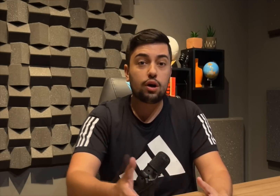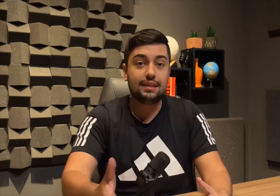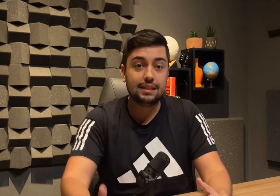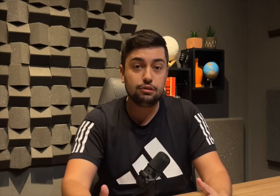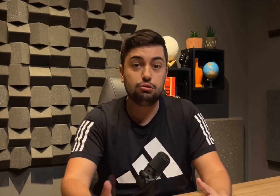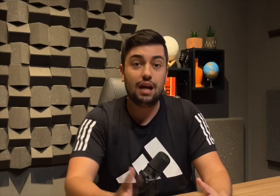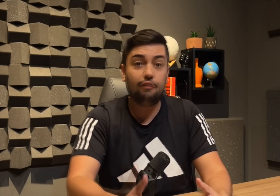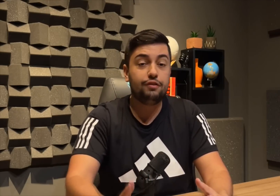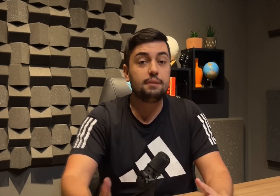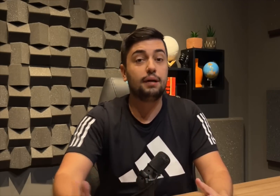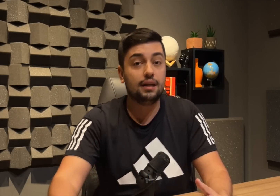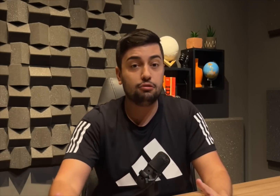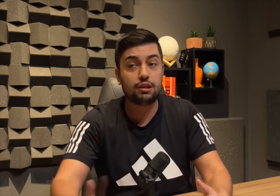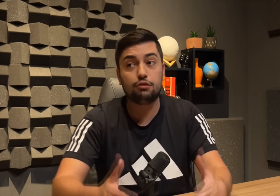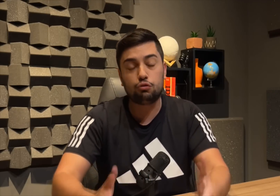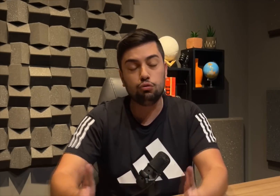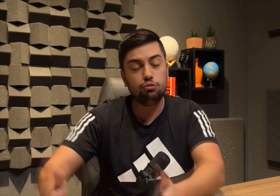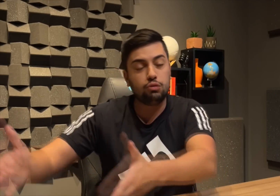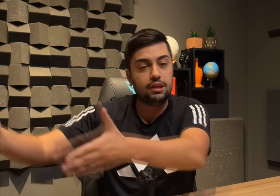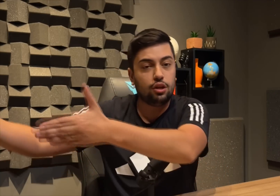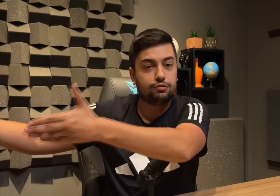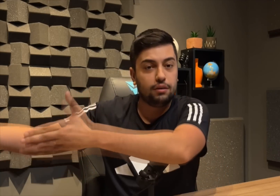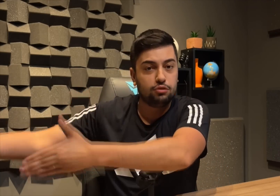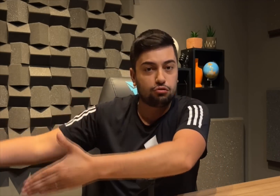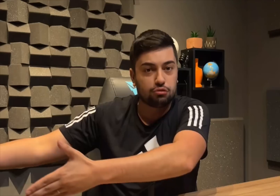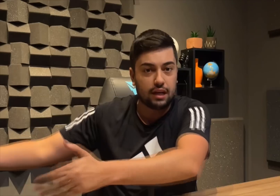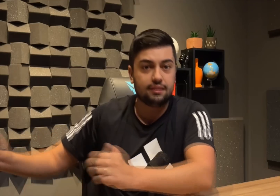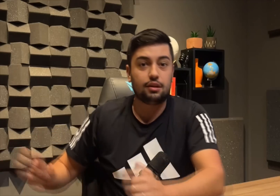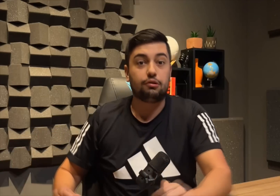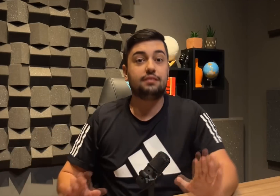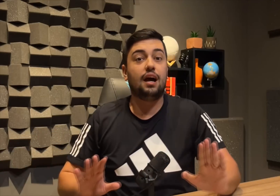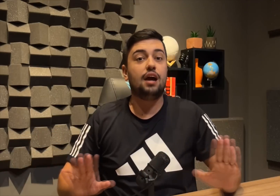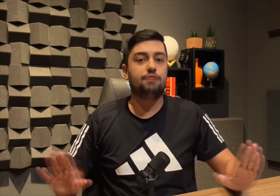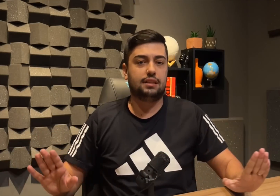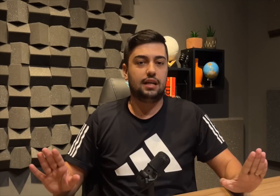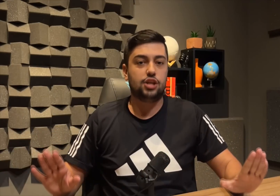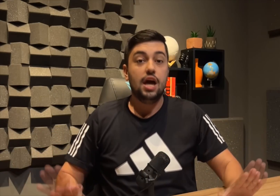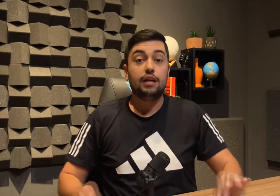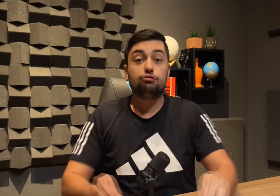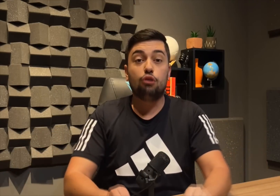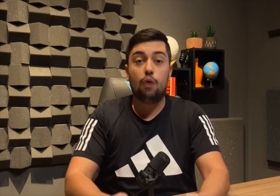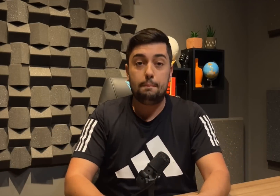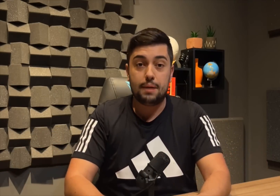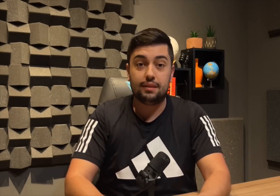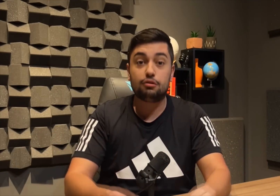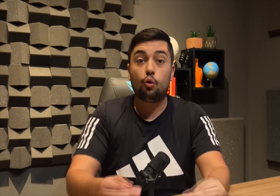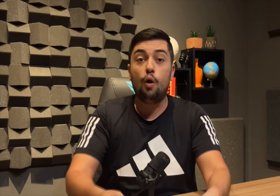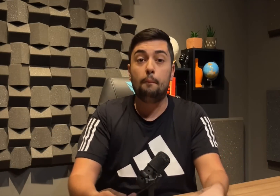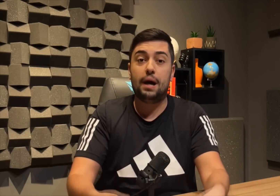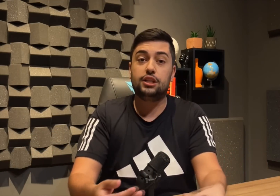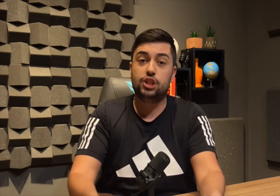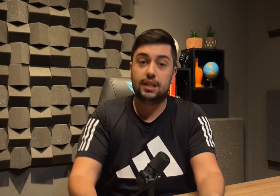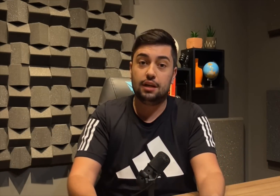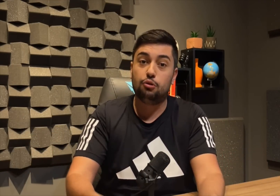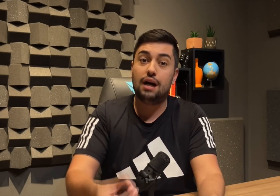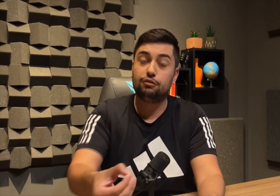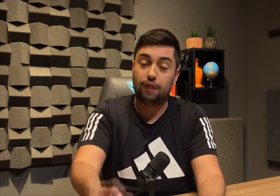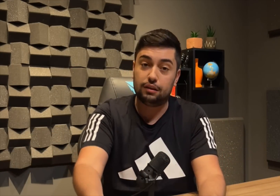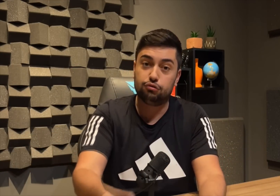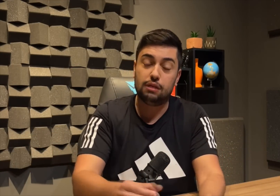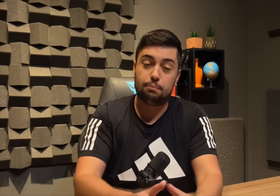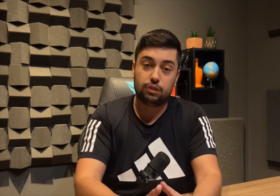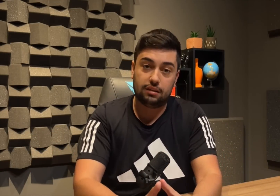concordando e afirmando que tudo que nós vamos escutar na sequência É verdade estou apenas compartilhando